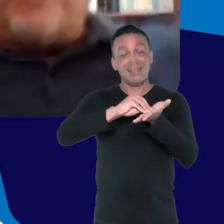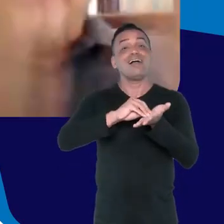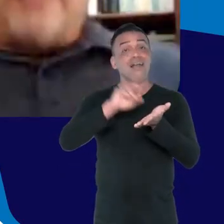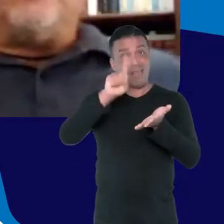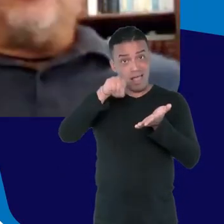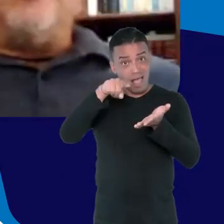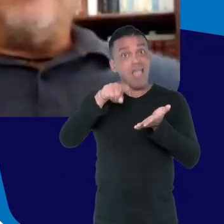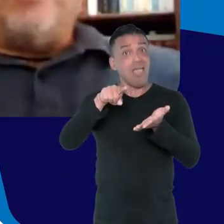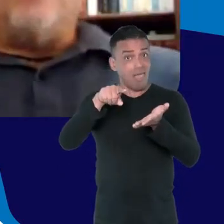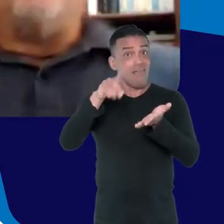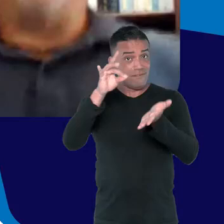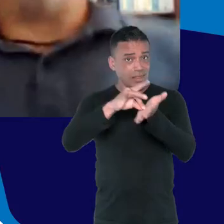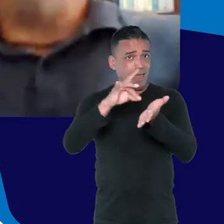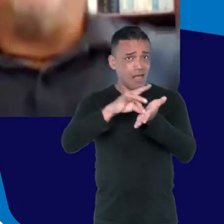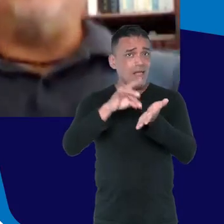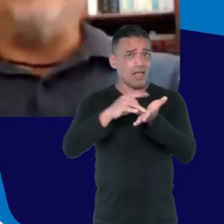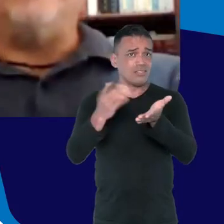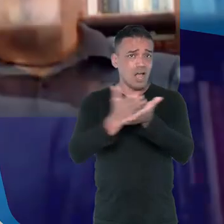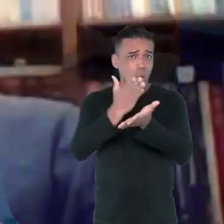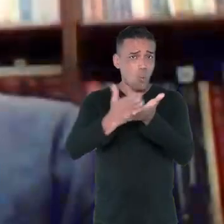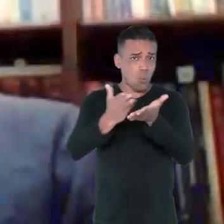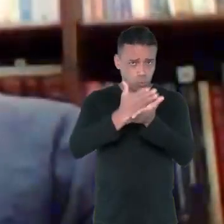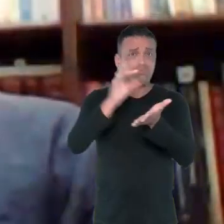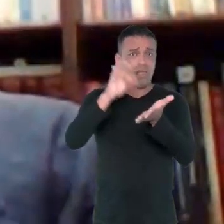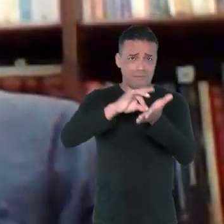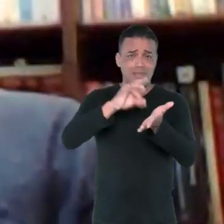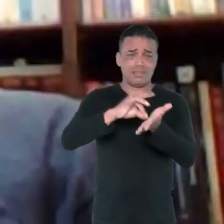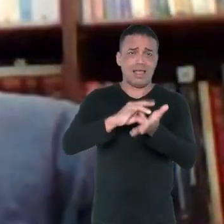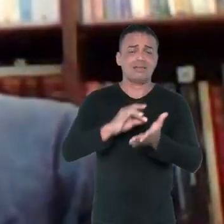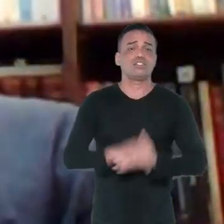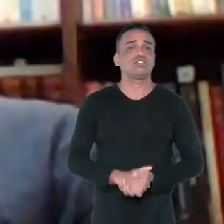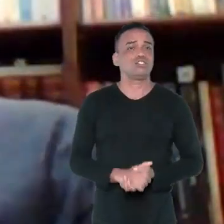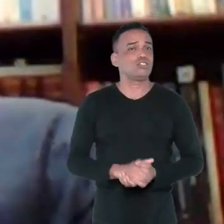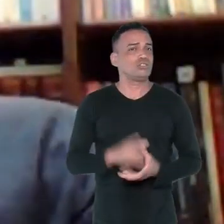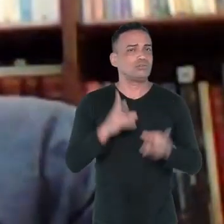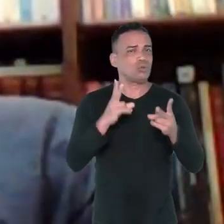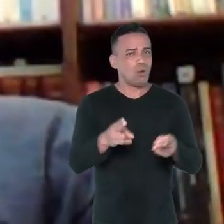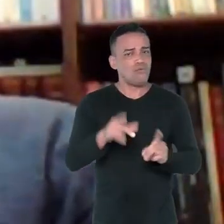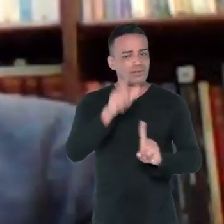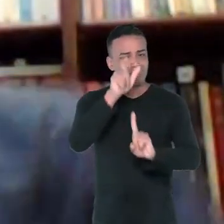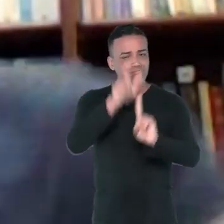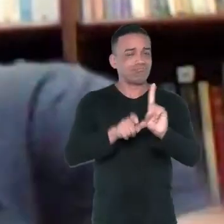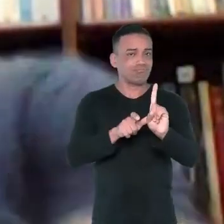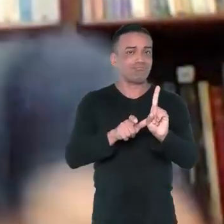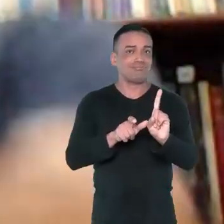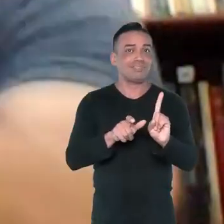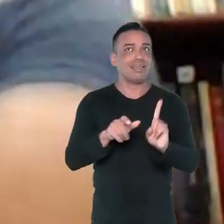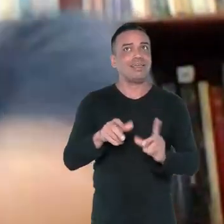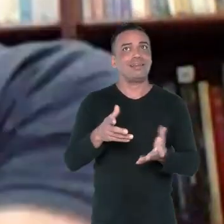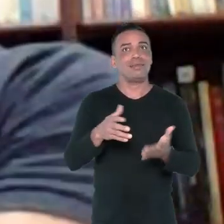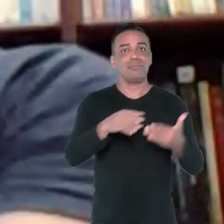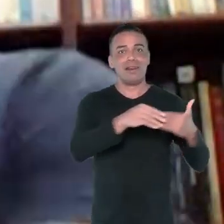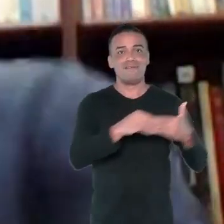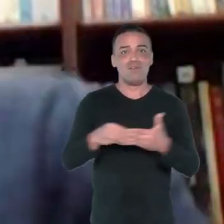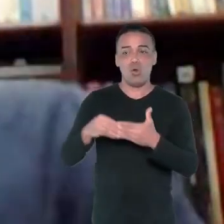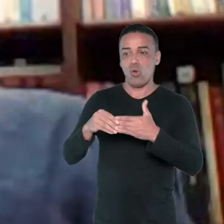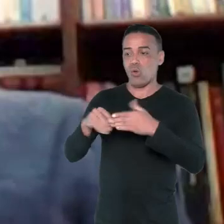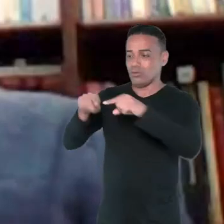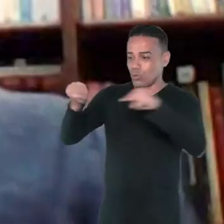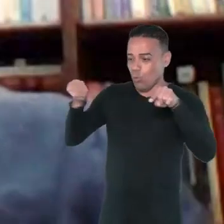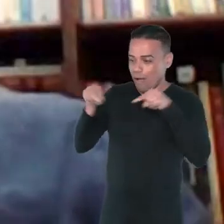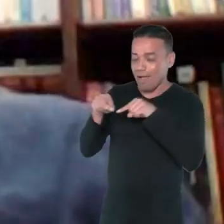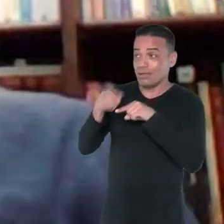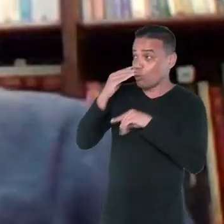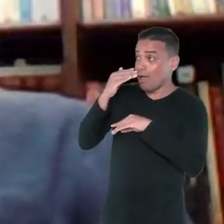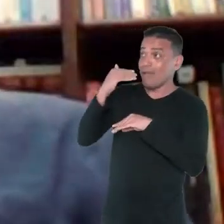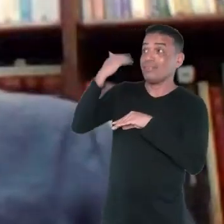parte é verdade. Realmente, ele, igual ele fez com o personagem, ele me levou no quartinho,